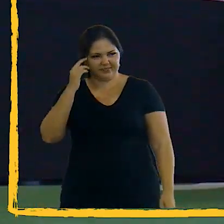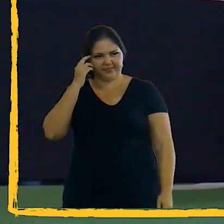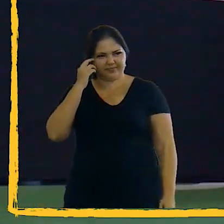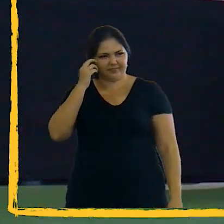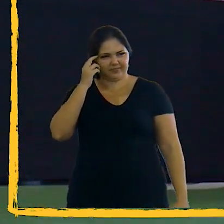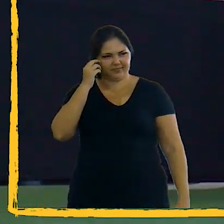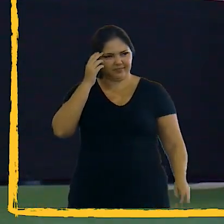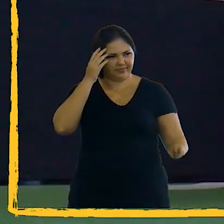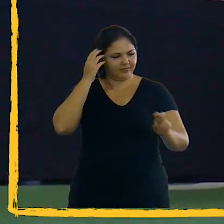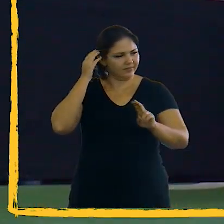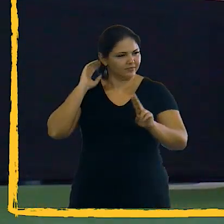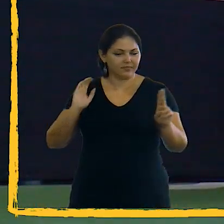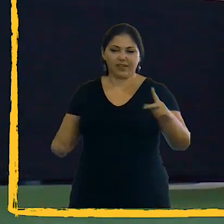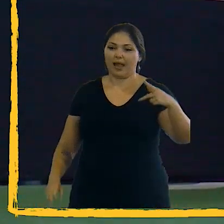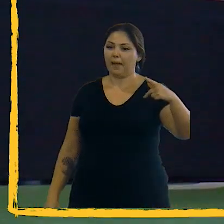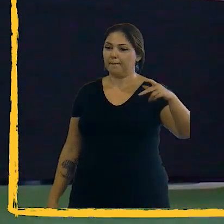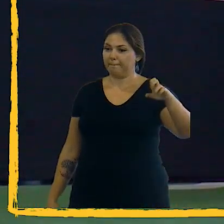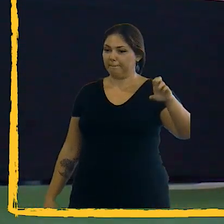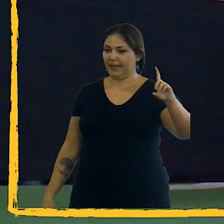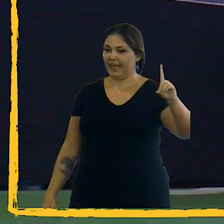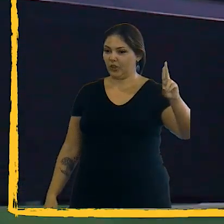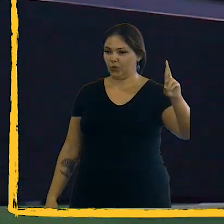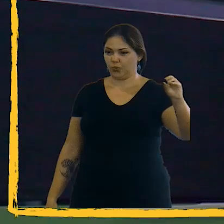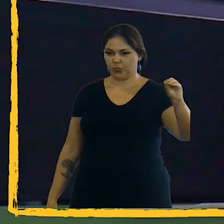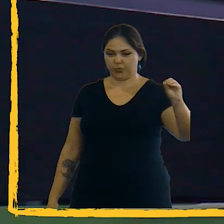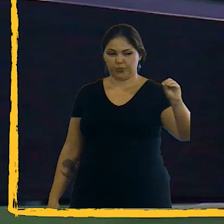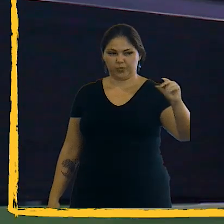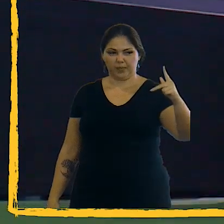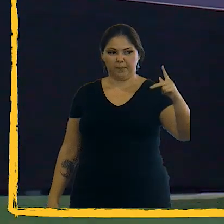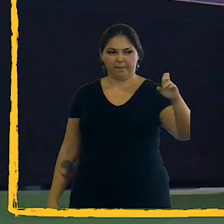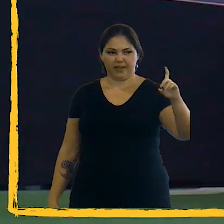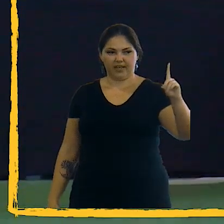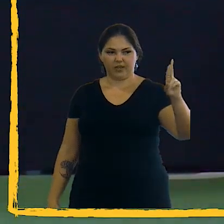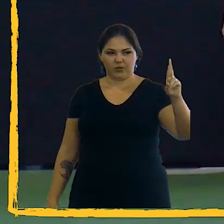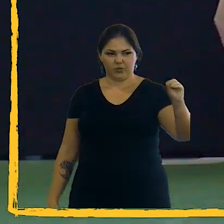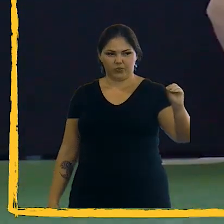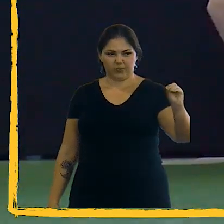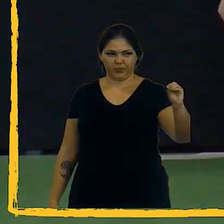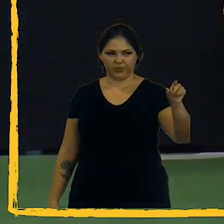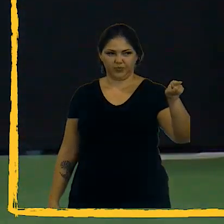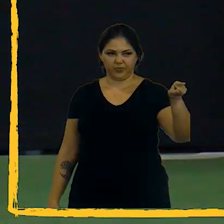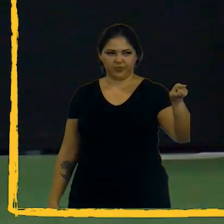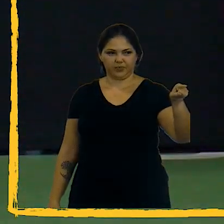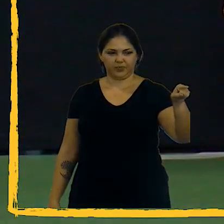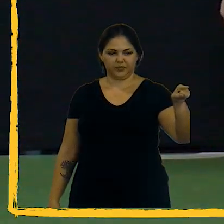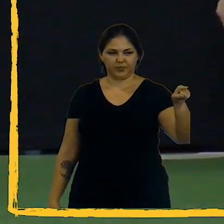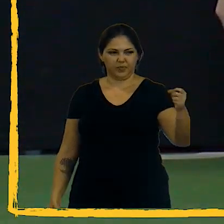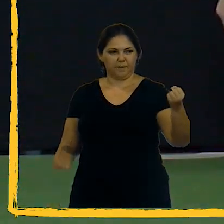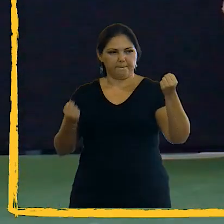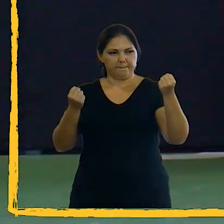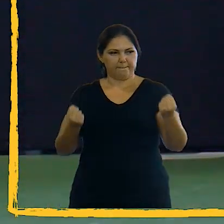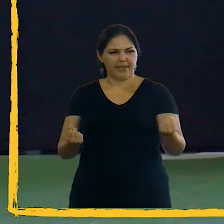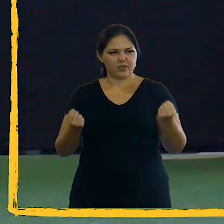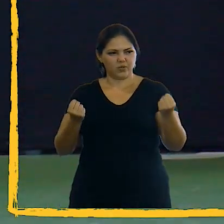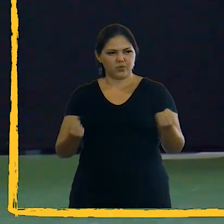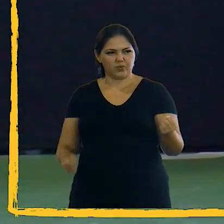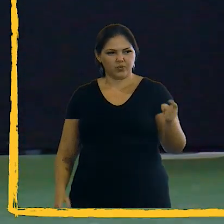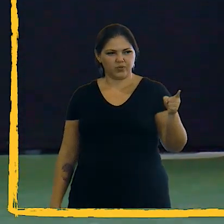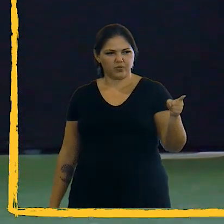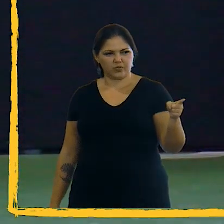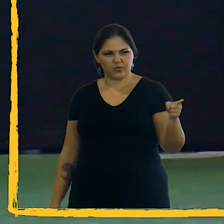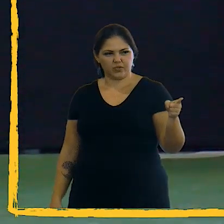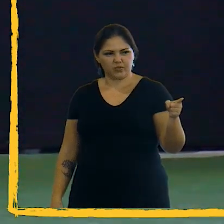é teu nome Amigo Pedro tem eu e o Pedro aqui certo vi Pedro quanto é que tu pesa Pedro